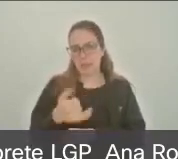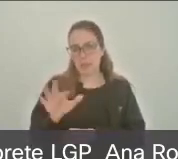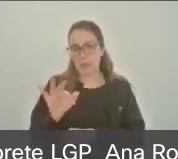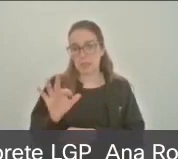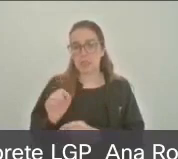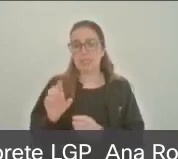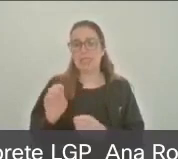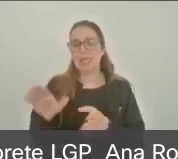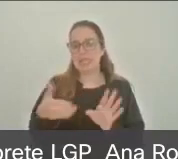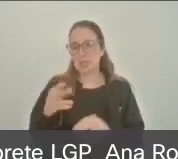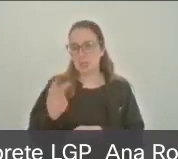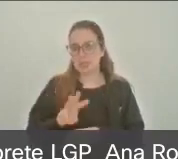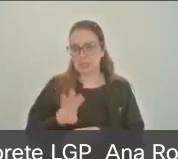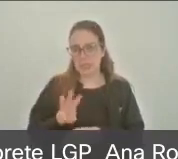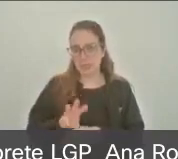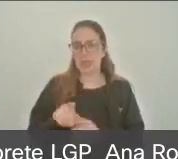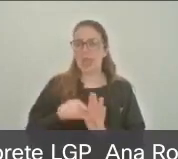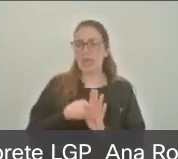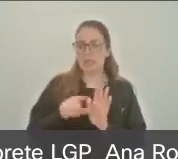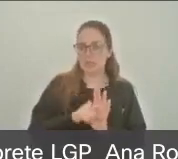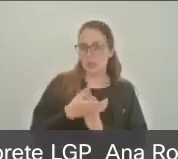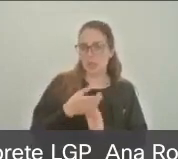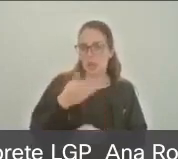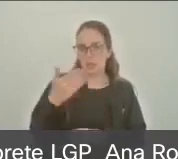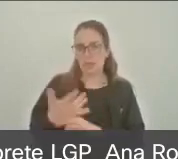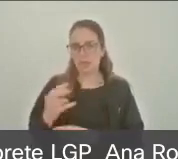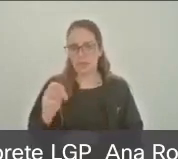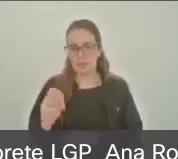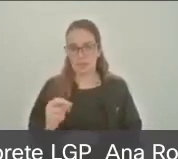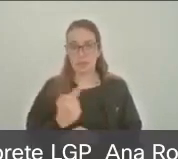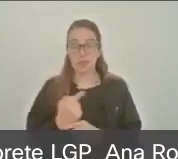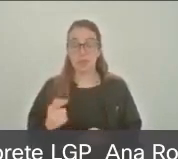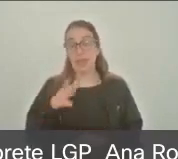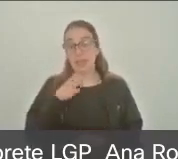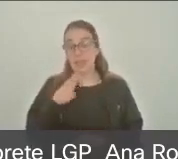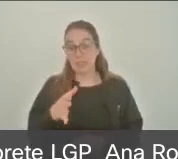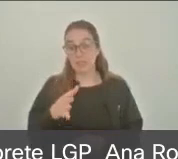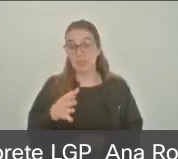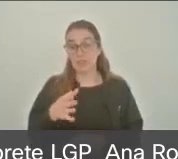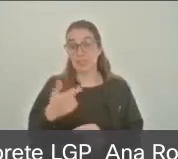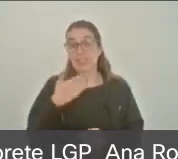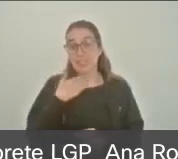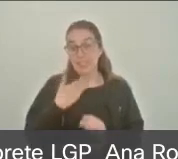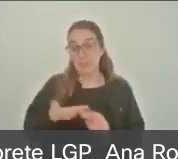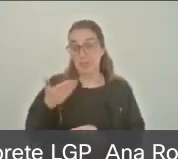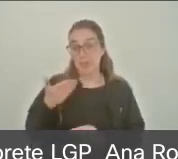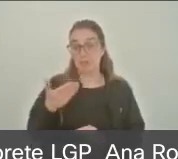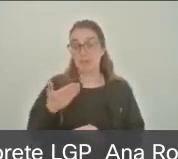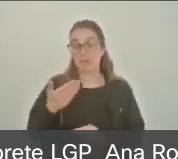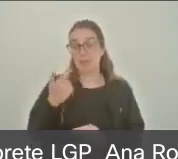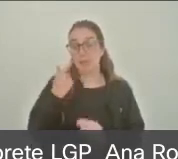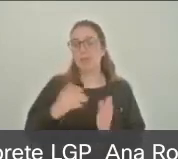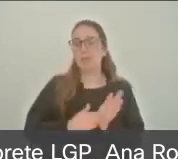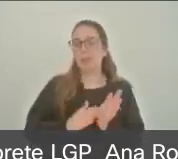3ª, entre os artigos 19º e 23º. E um dos reflexos desse reforço garantístico em matéria de